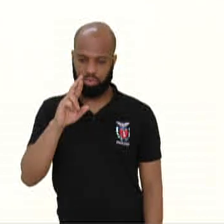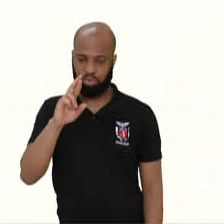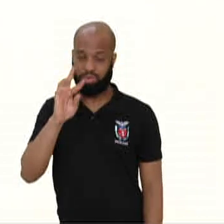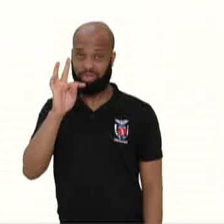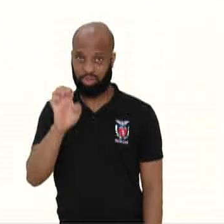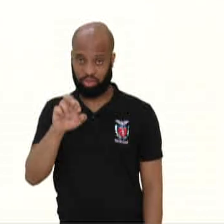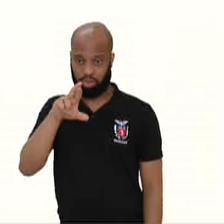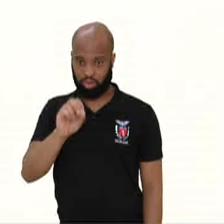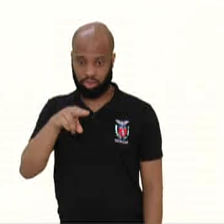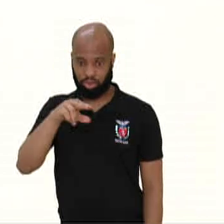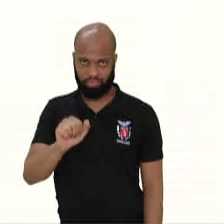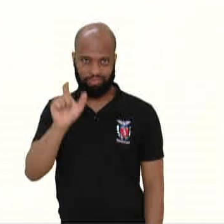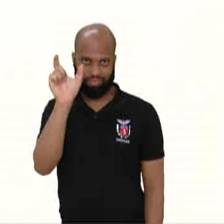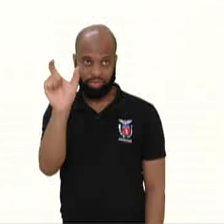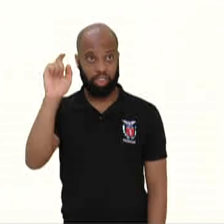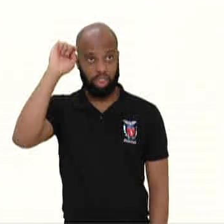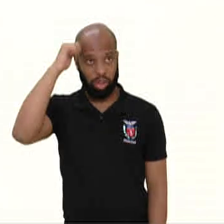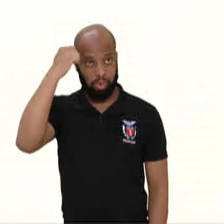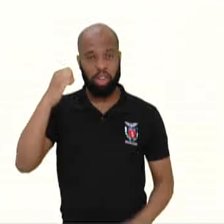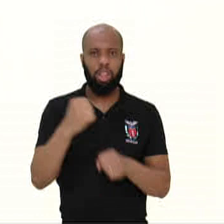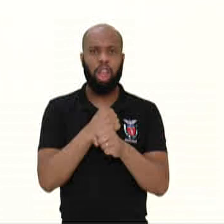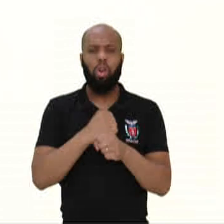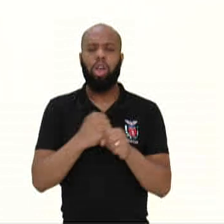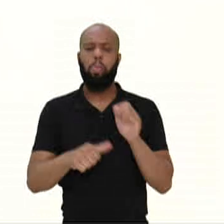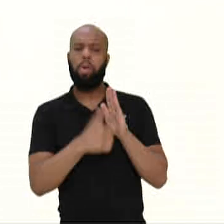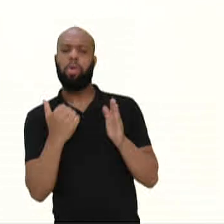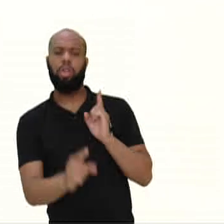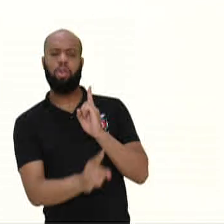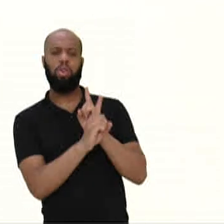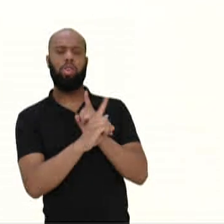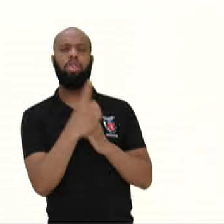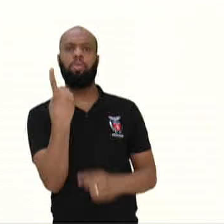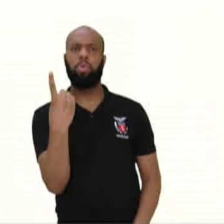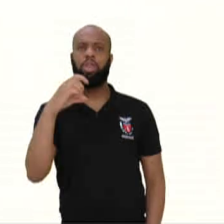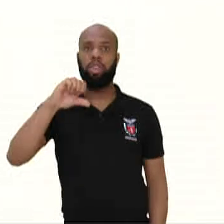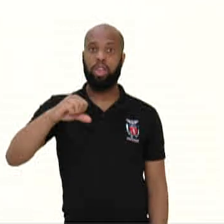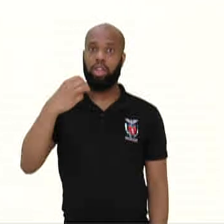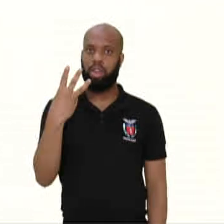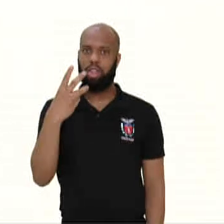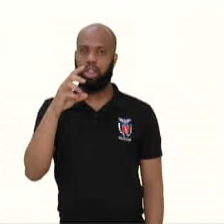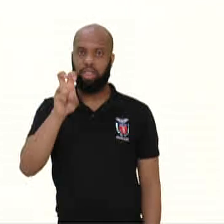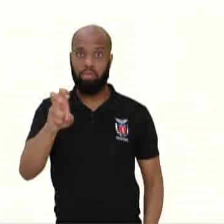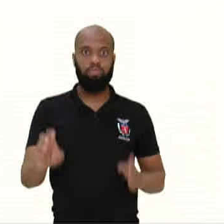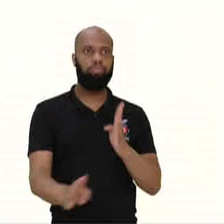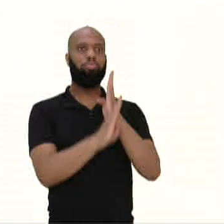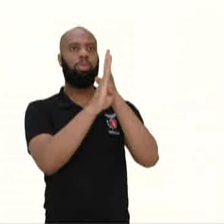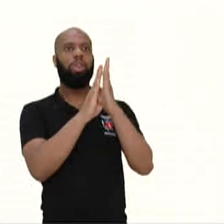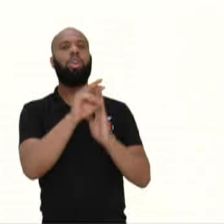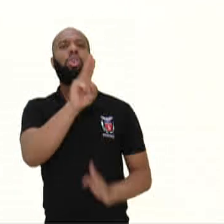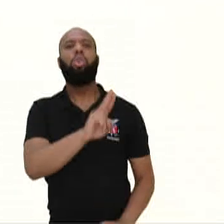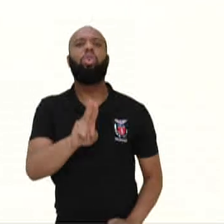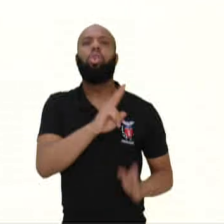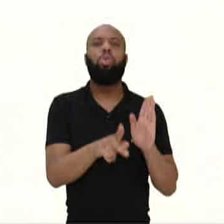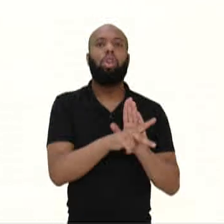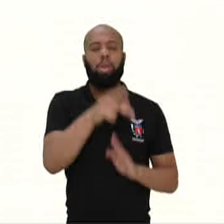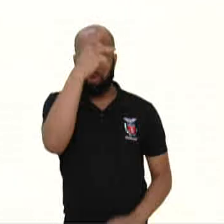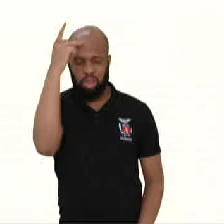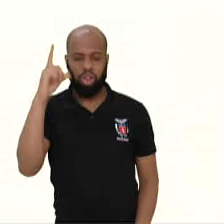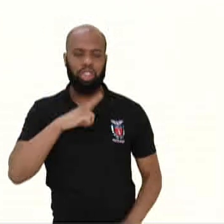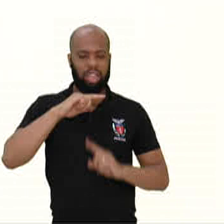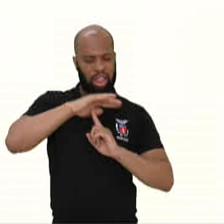vez em 1935, foi inicialmente utilizada para fins terapêuticos em tratamentos de pacientes